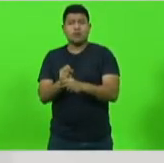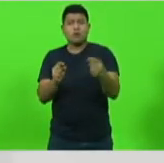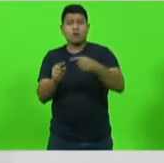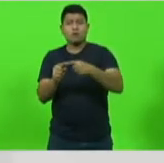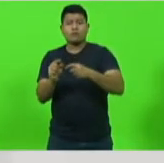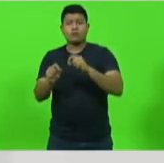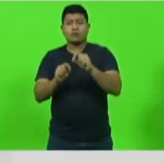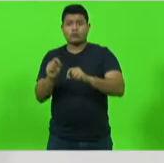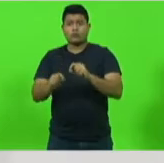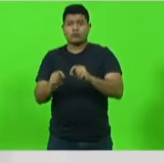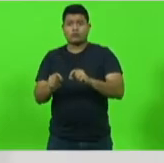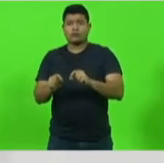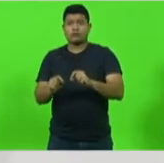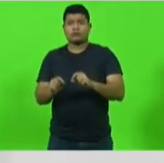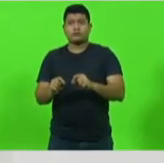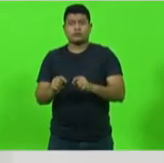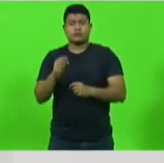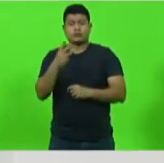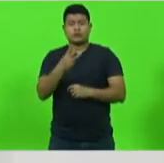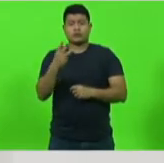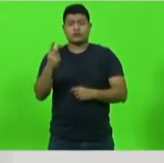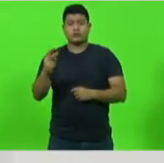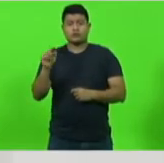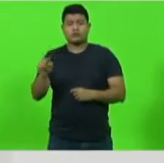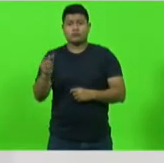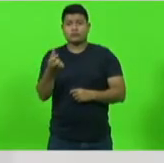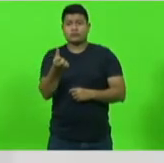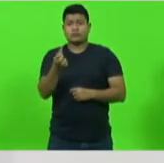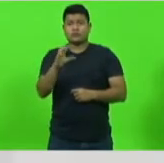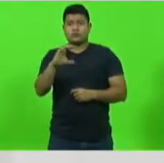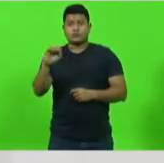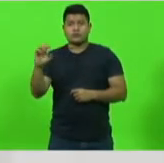R$ 32.600 para o coronel e